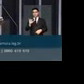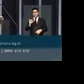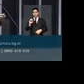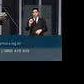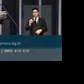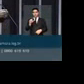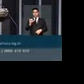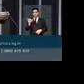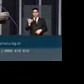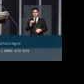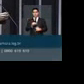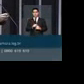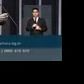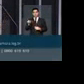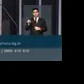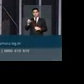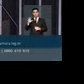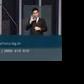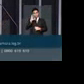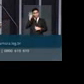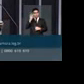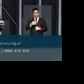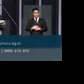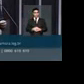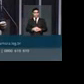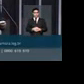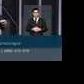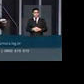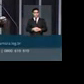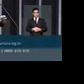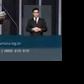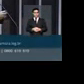ele, em uma decisão,